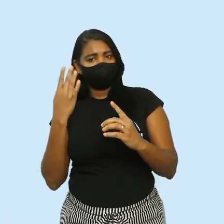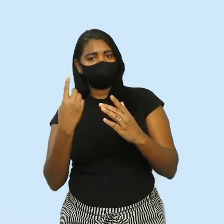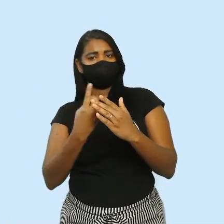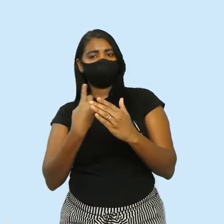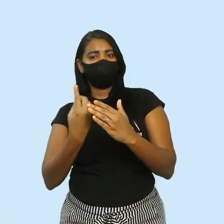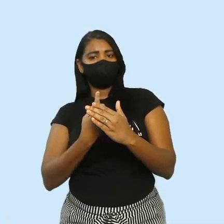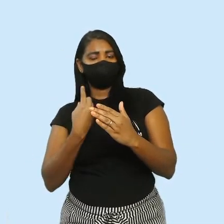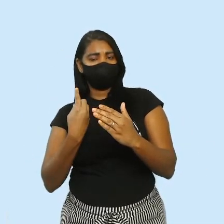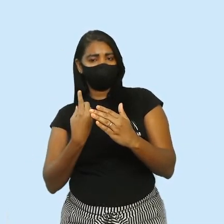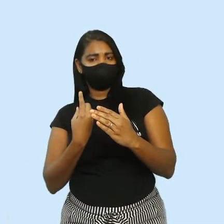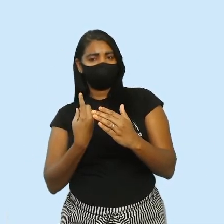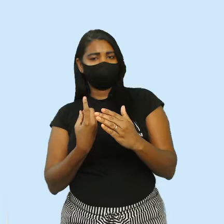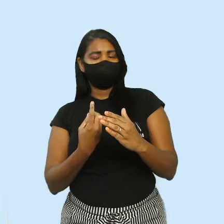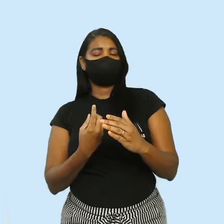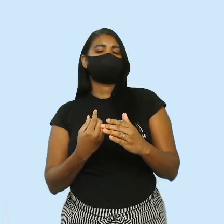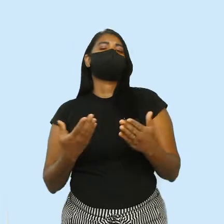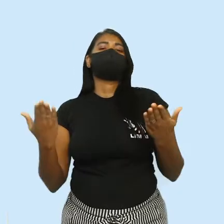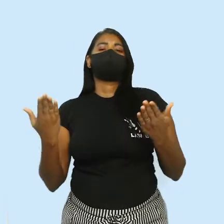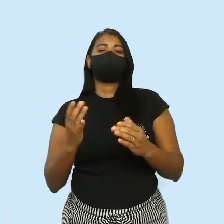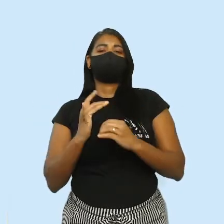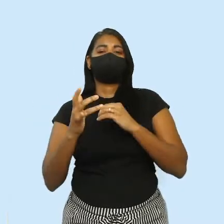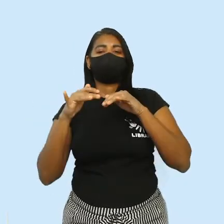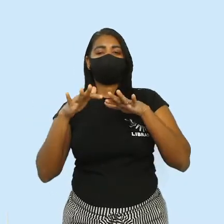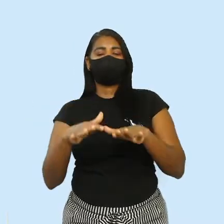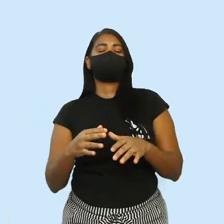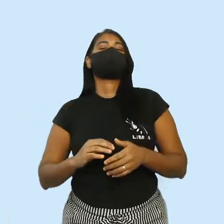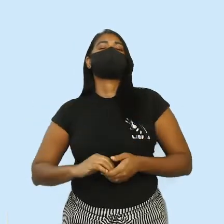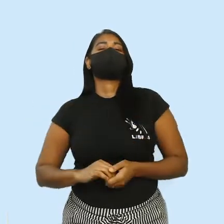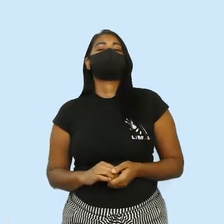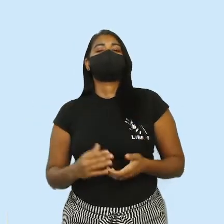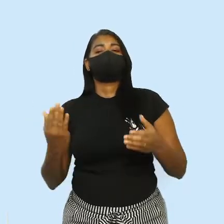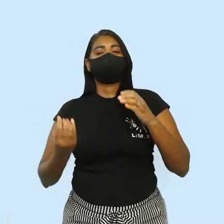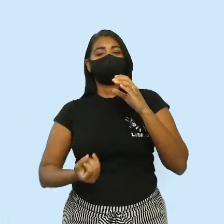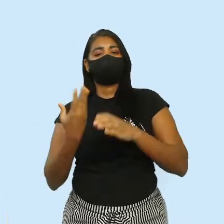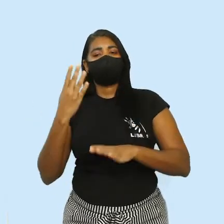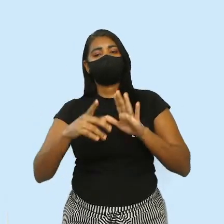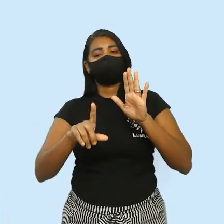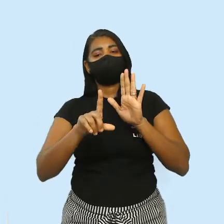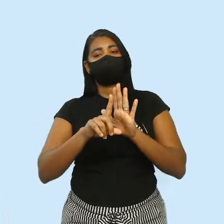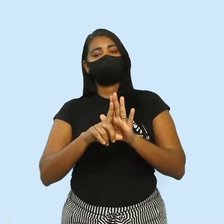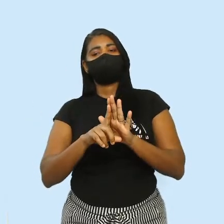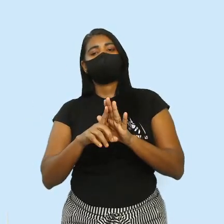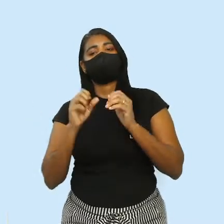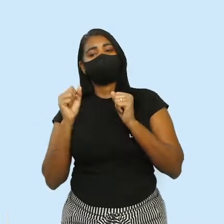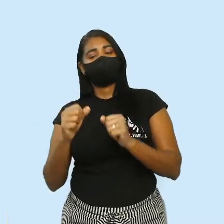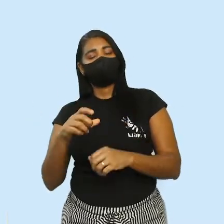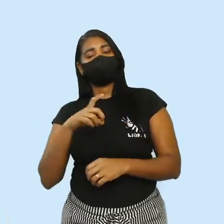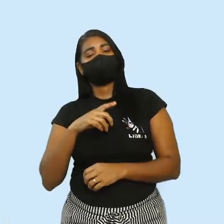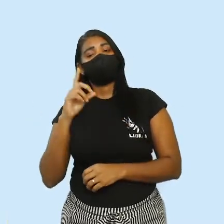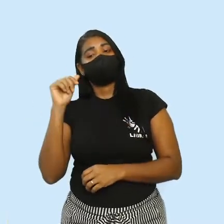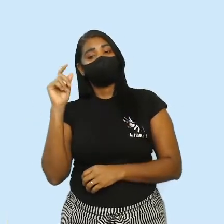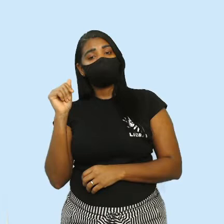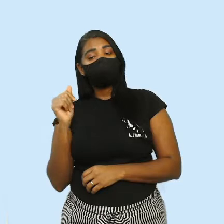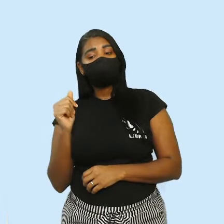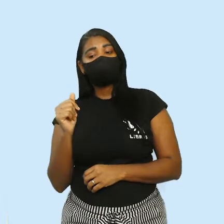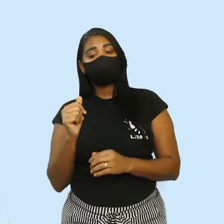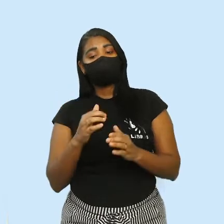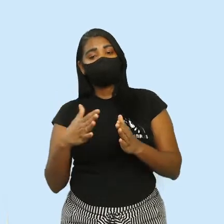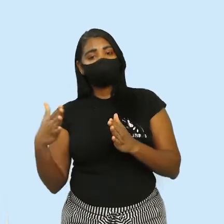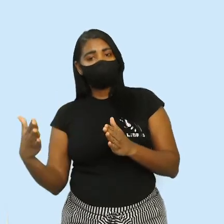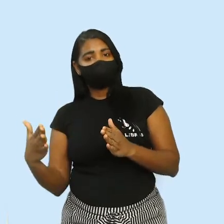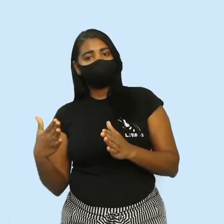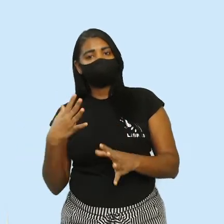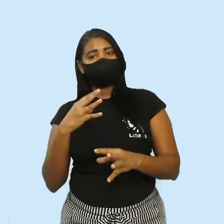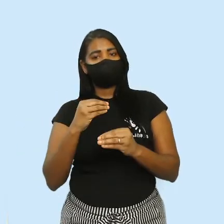existe essa lei surgiu, né, para que esses artistas pudessem ter esses